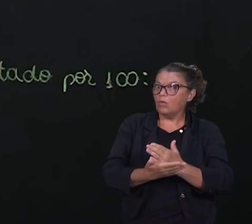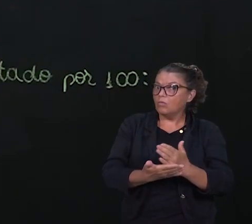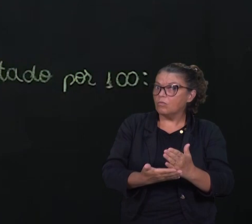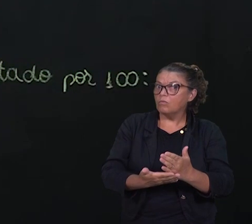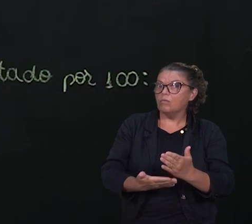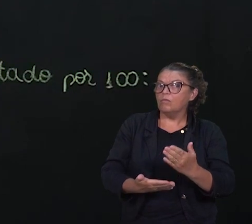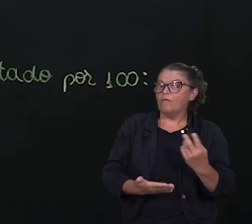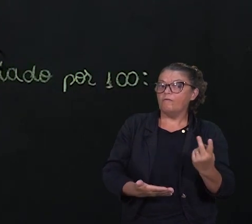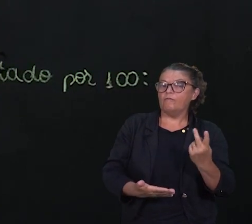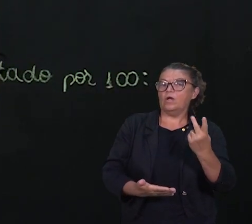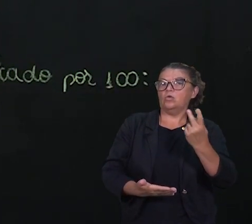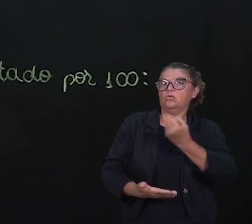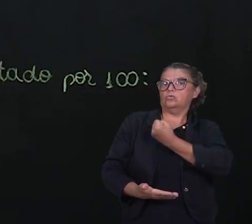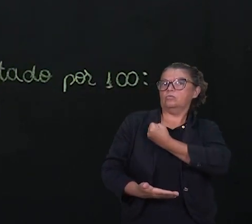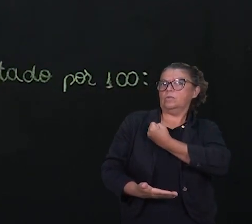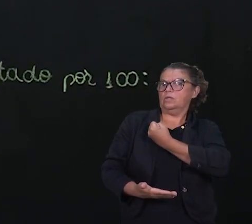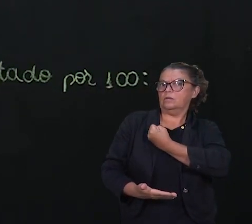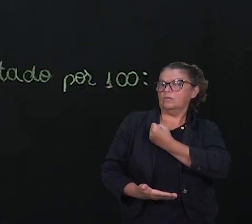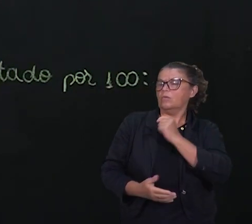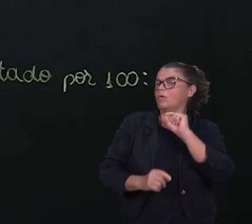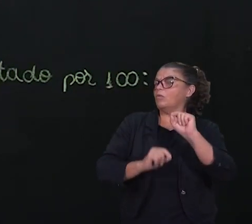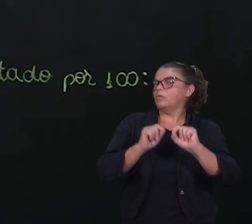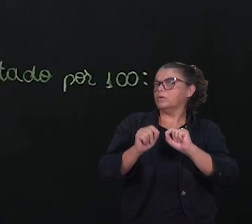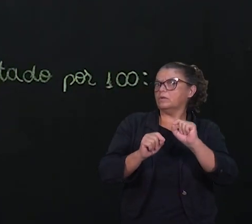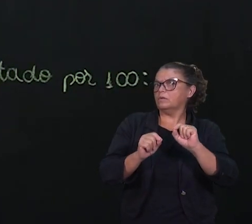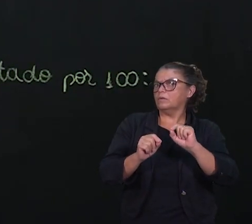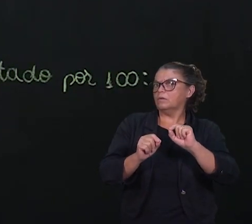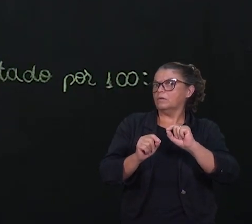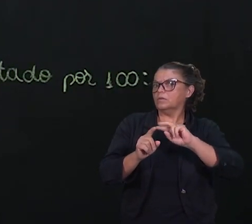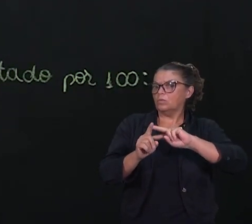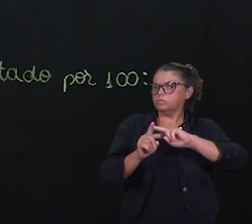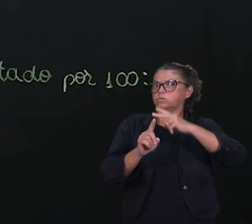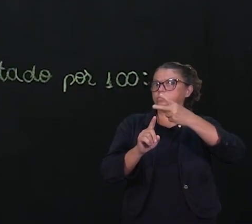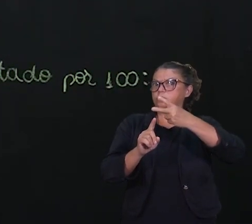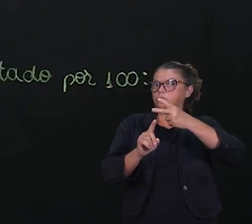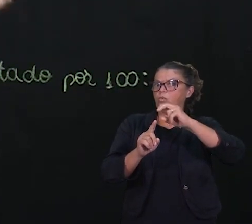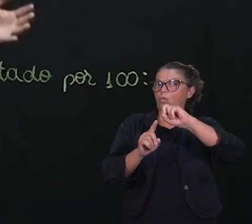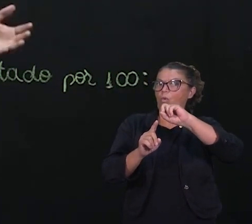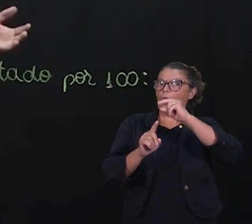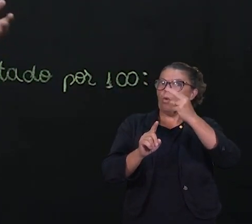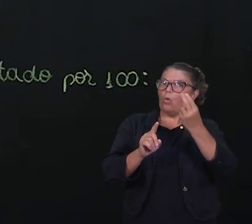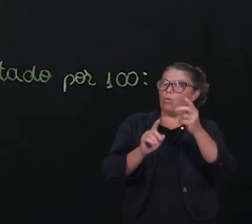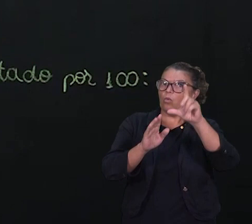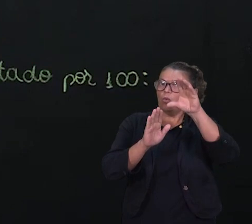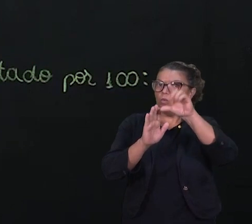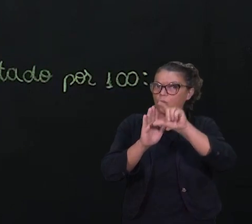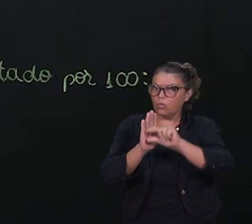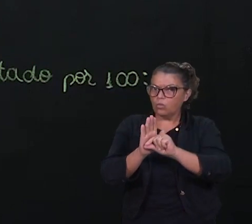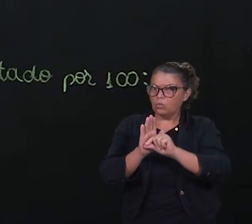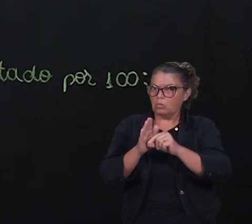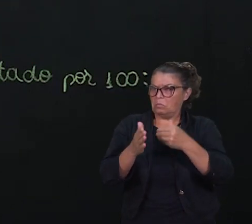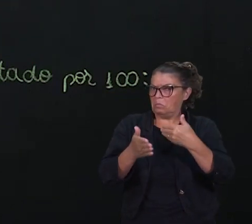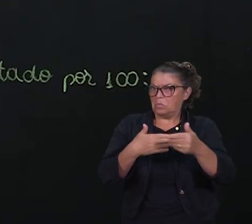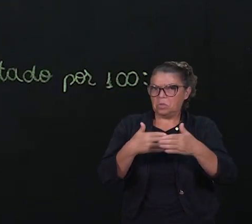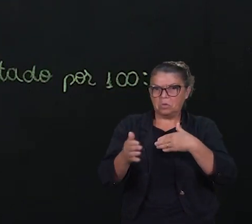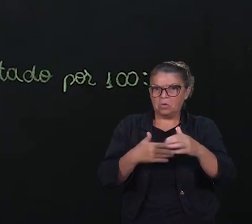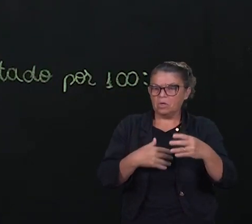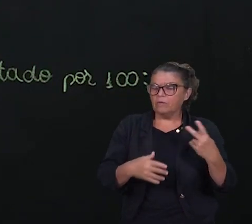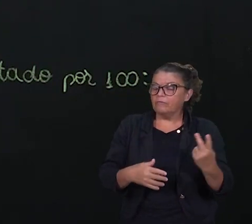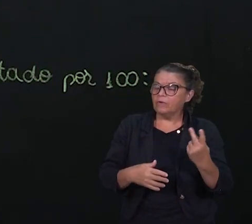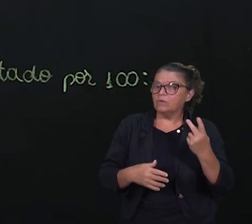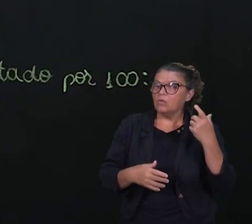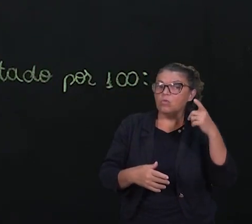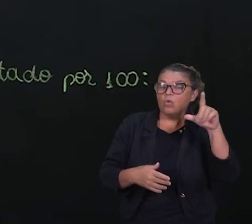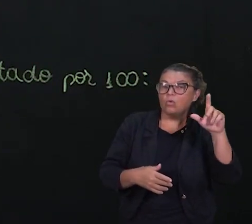numérico e esse valor numérico ele vai ser acrescido ou vai ser reduzido em um outro valor. E